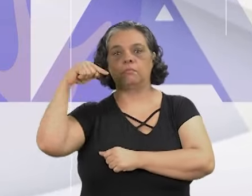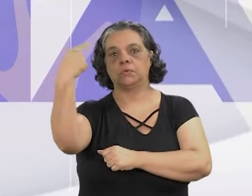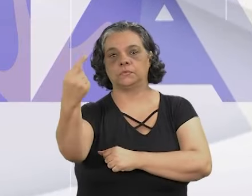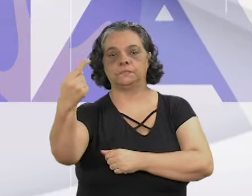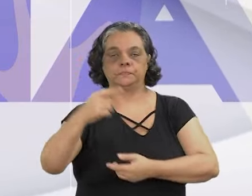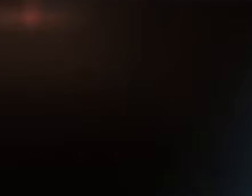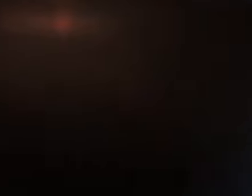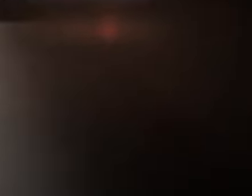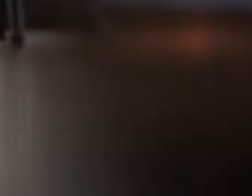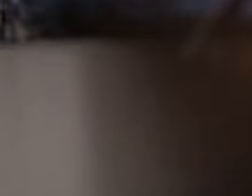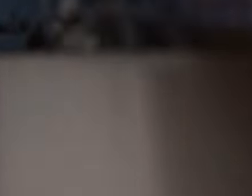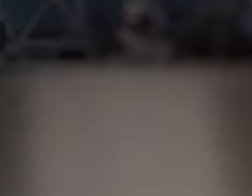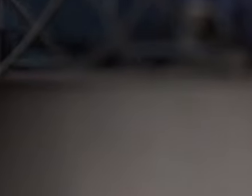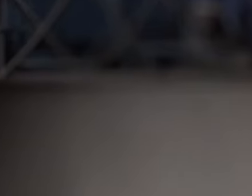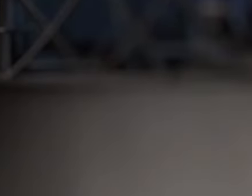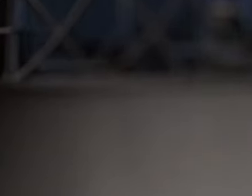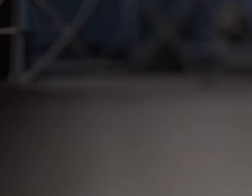e até a